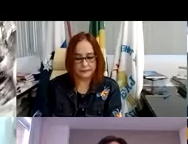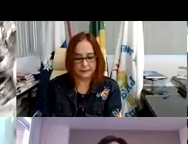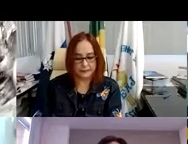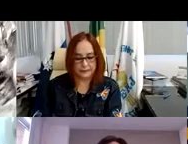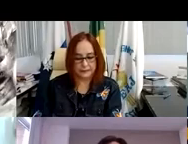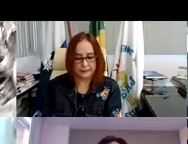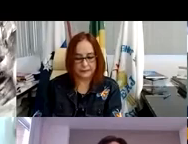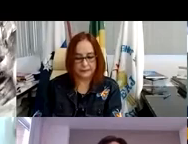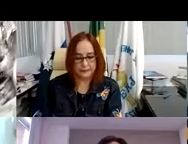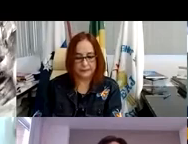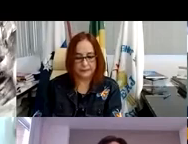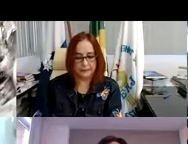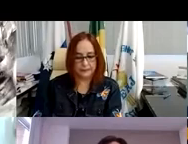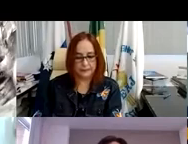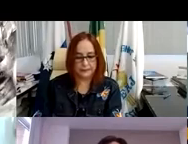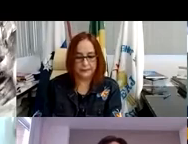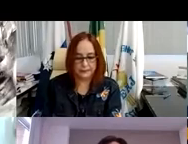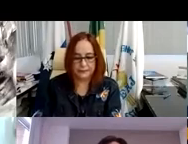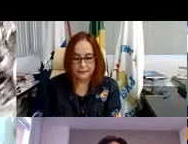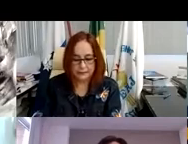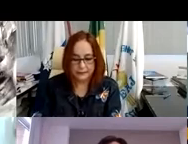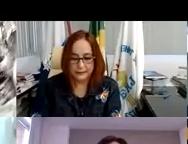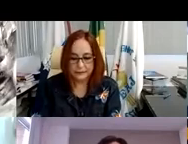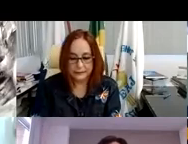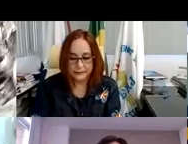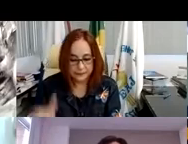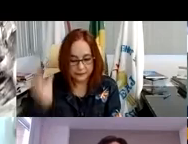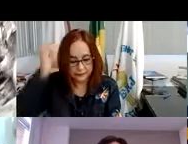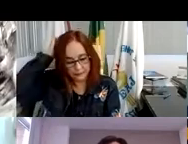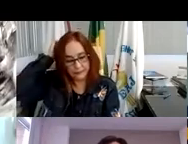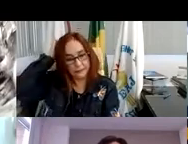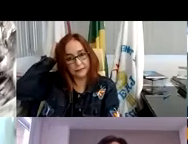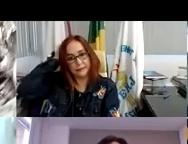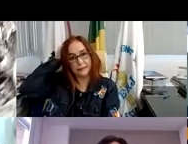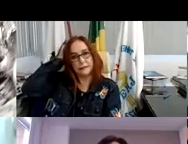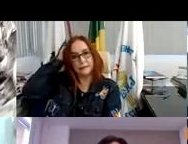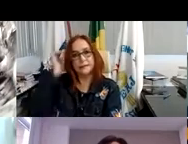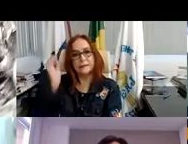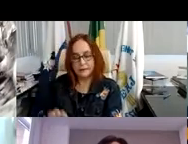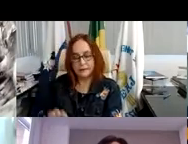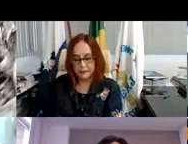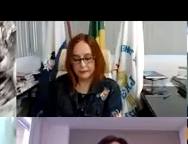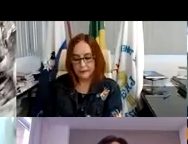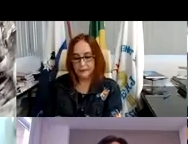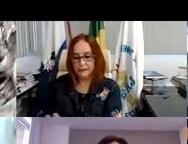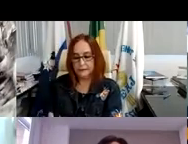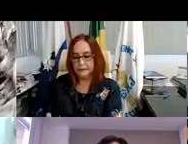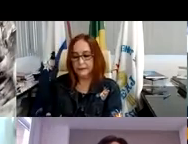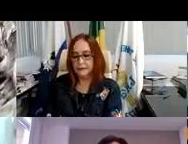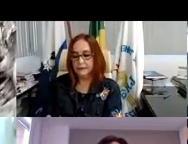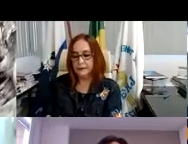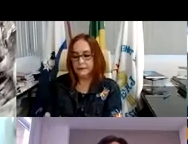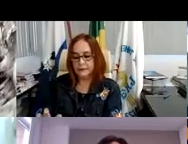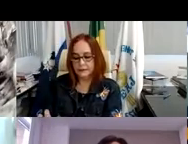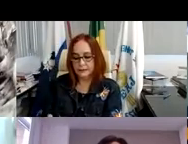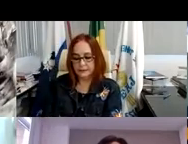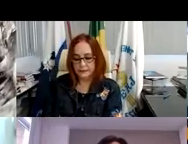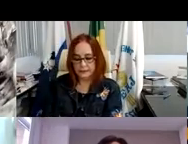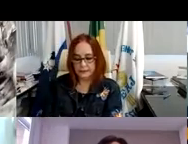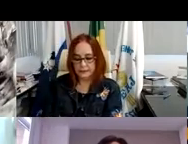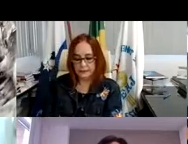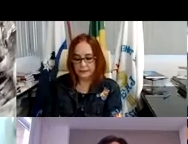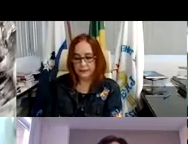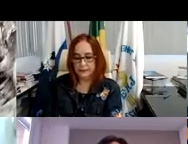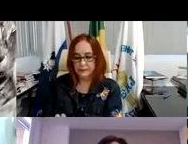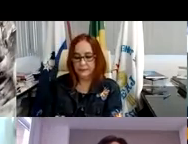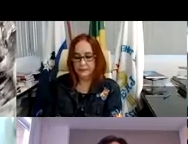pela condução, mas, de fato, a gente tem a questão sempre do horário para os trabalhos, mas sabemos da sua extrema dedicação e empenho em